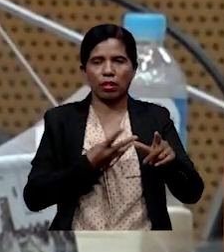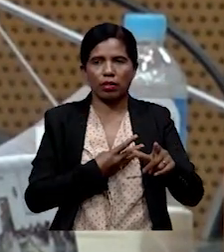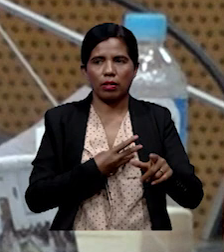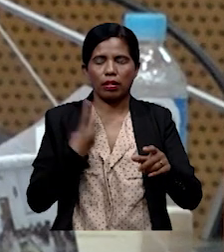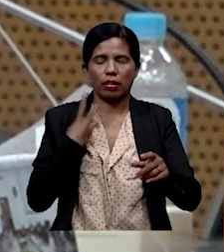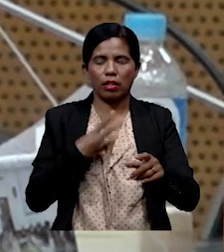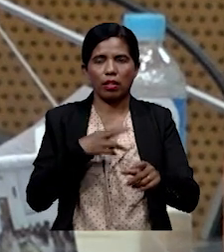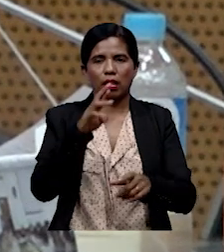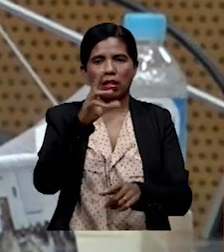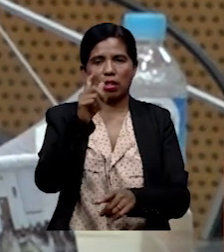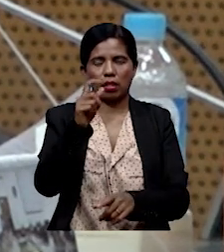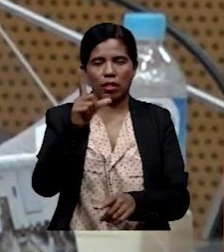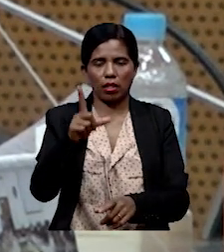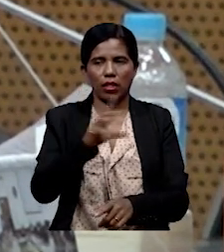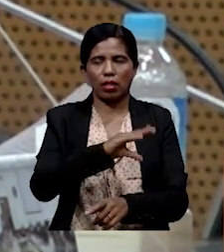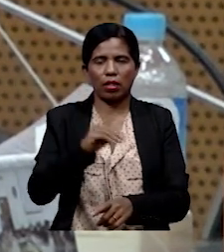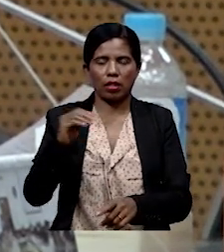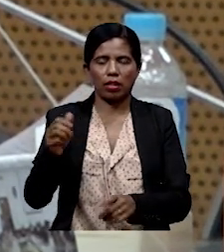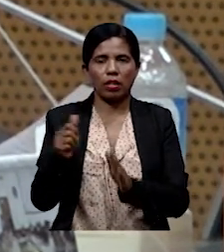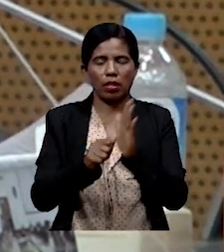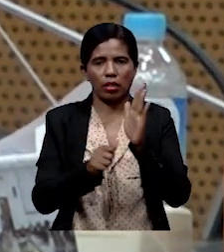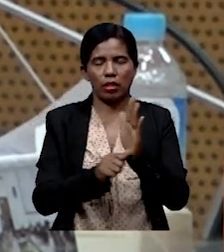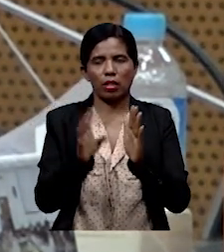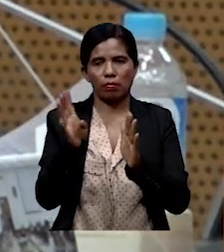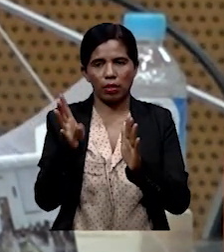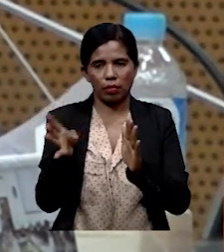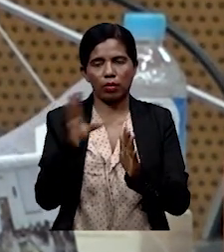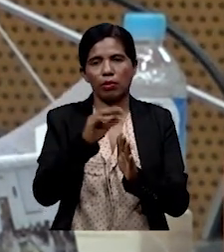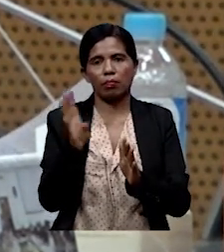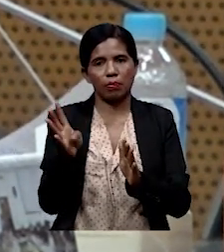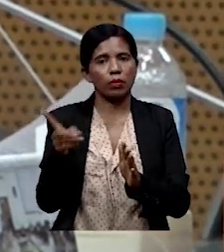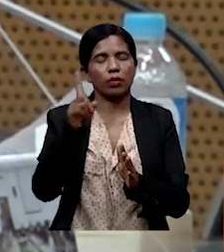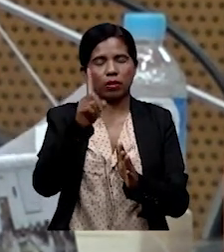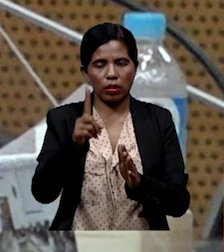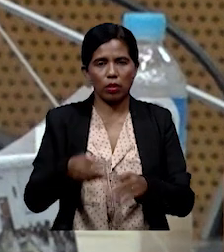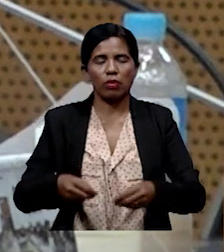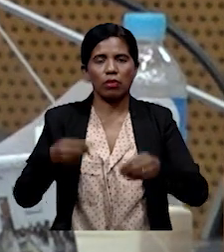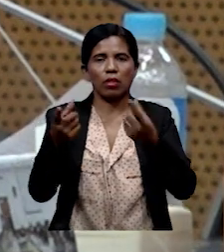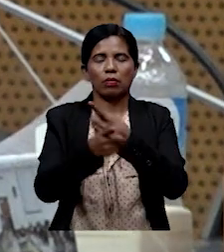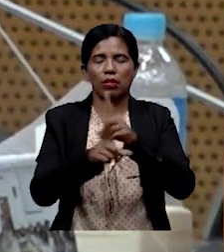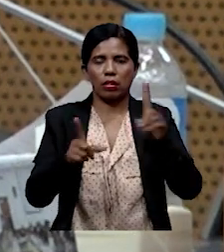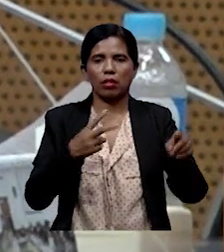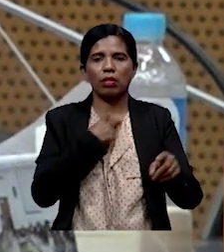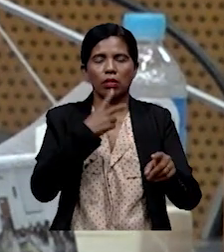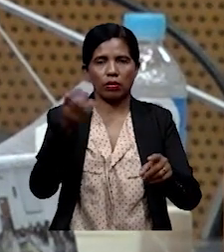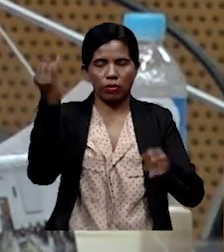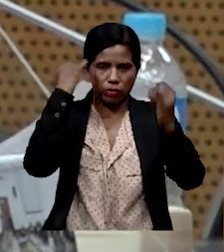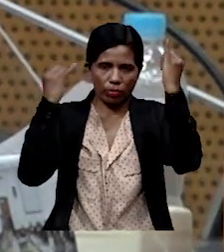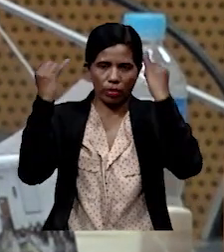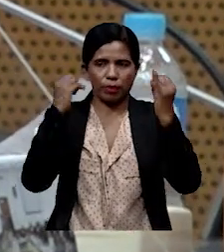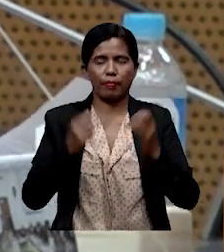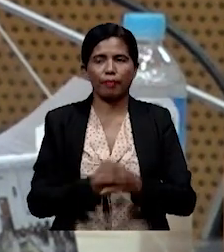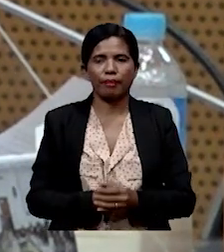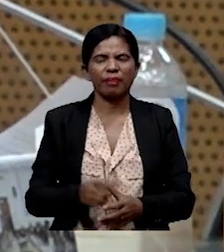Constituição da República, artigo 40 no 41, garante liberdade de expressão na informação,